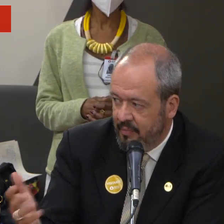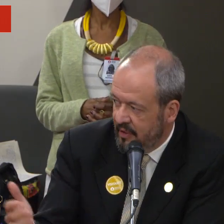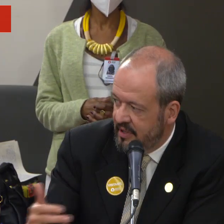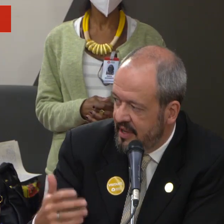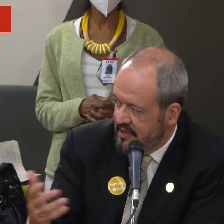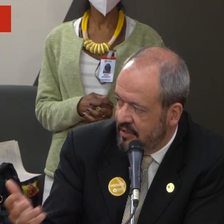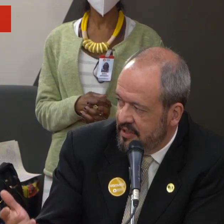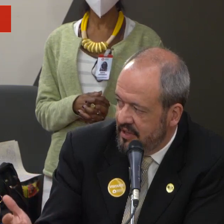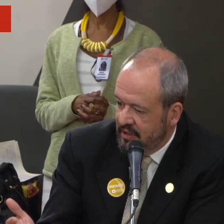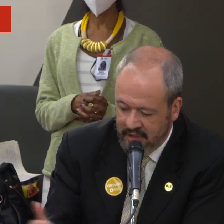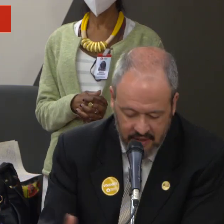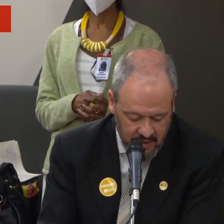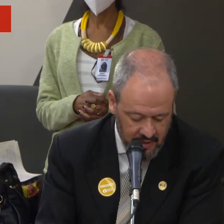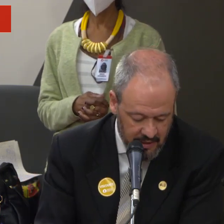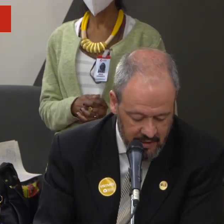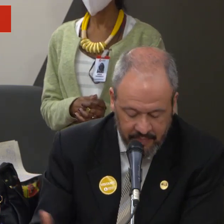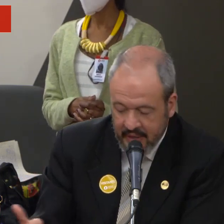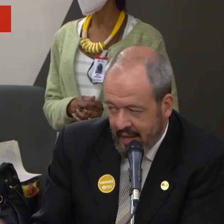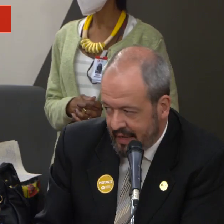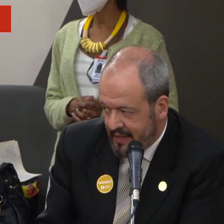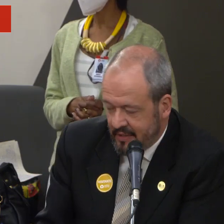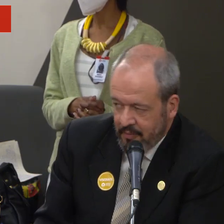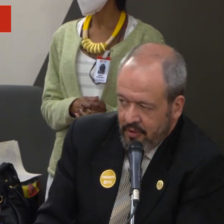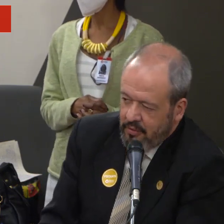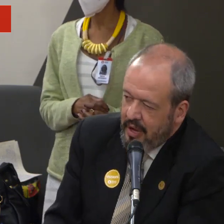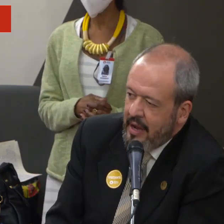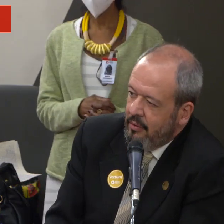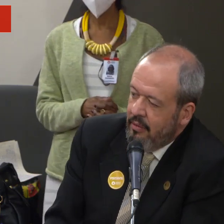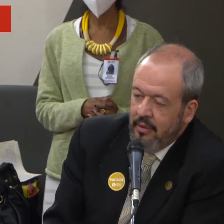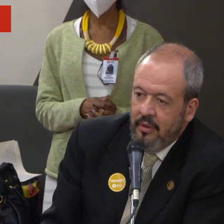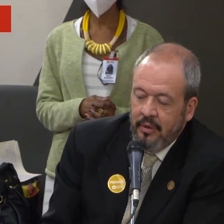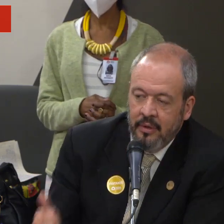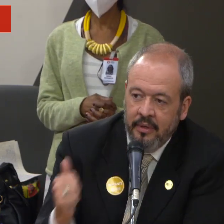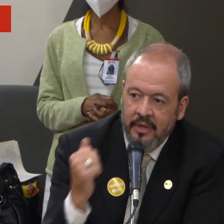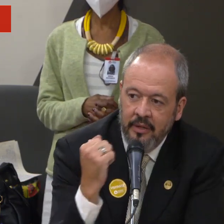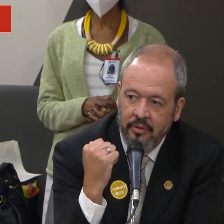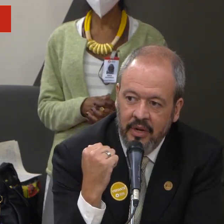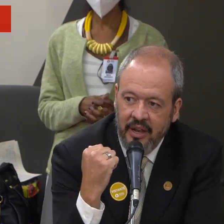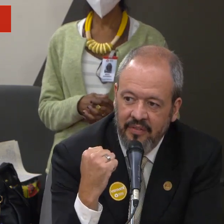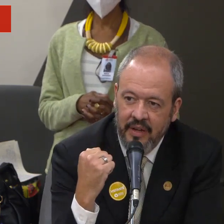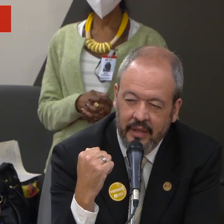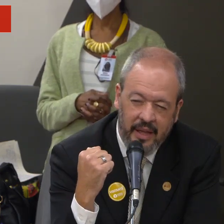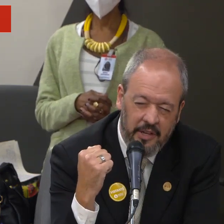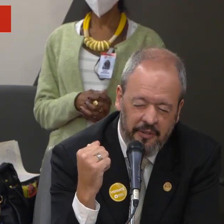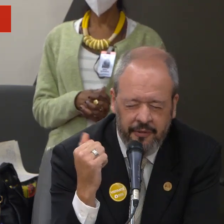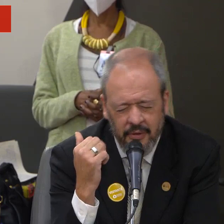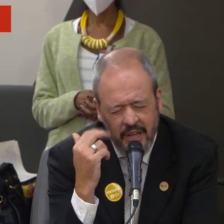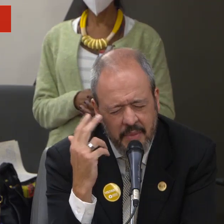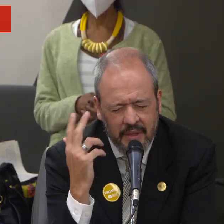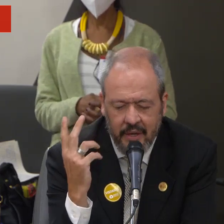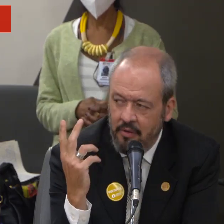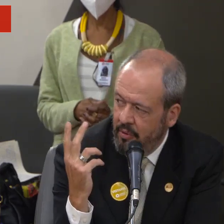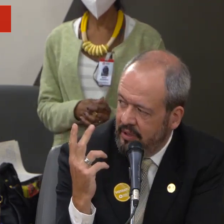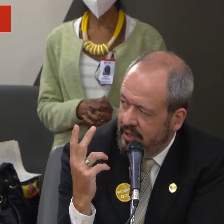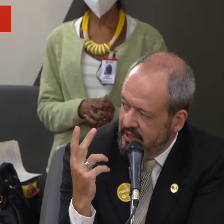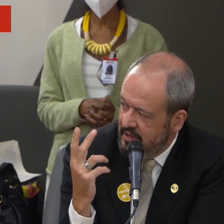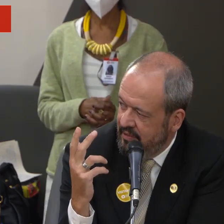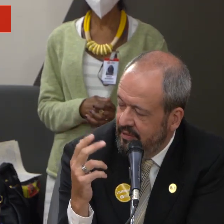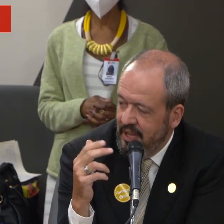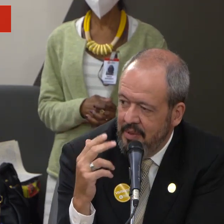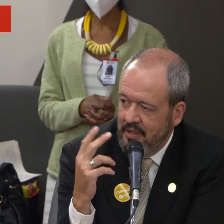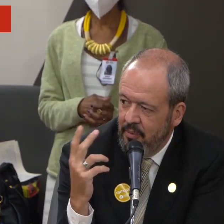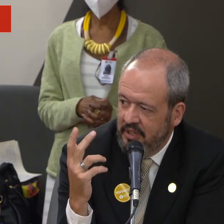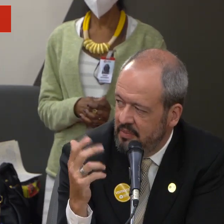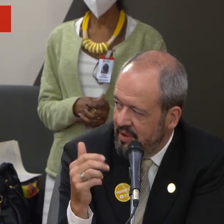né pelo que tem sido escrito aqui a questão do prontuário que a doutora levanta é de fundamental importância